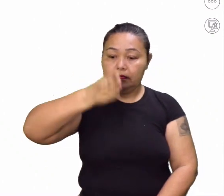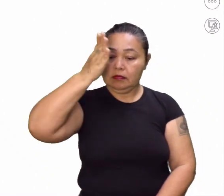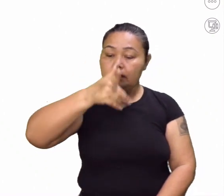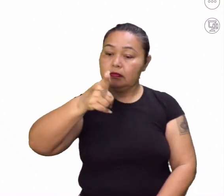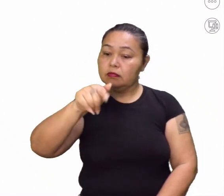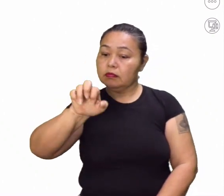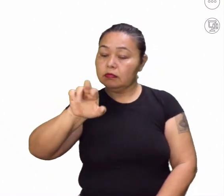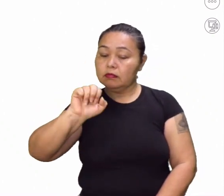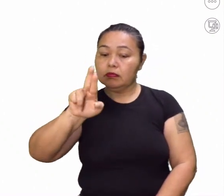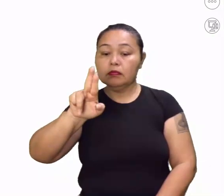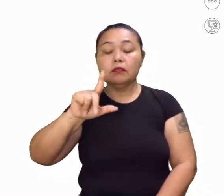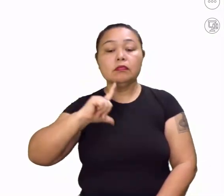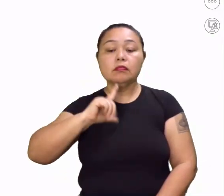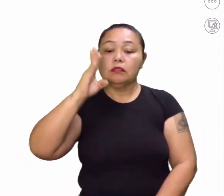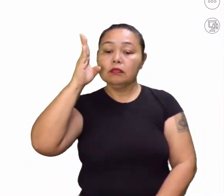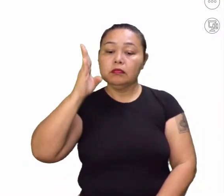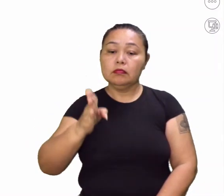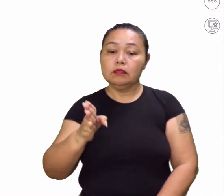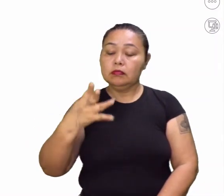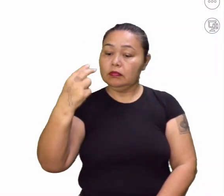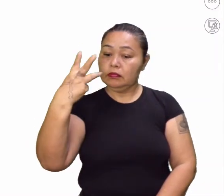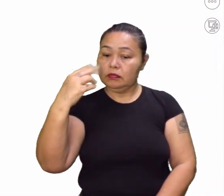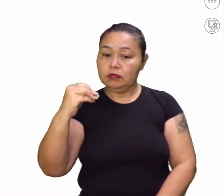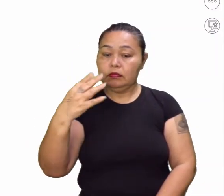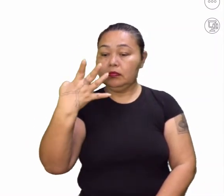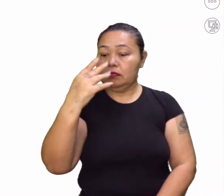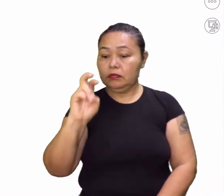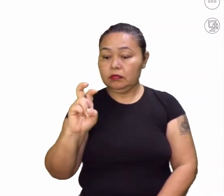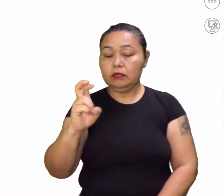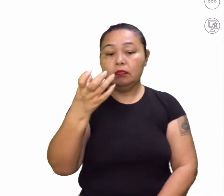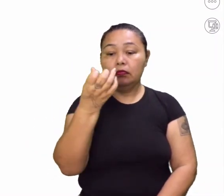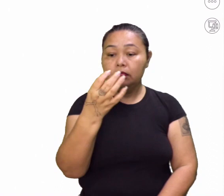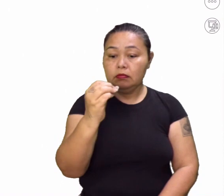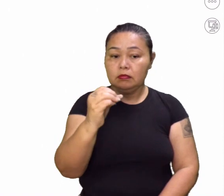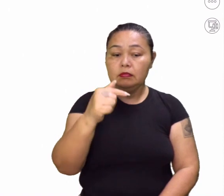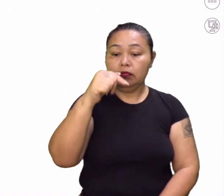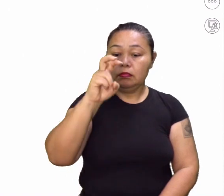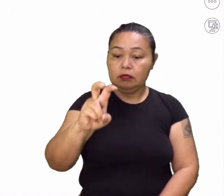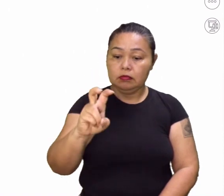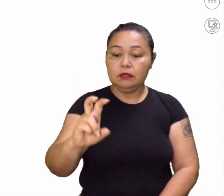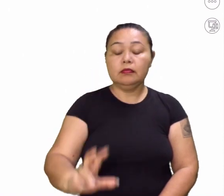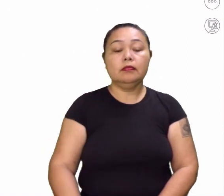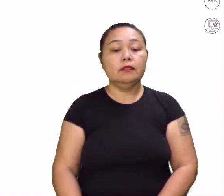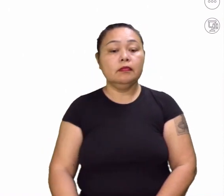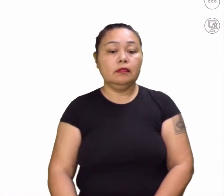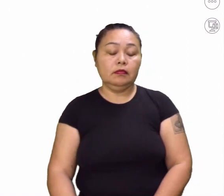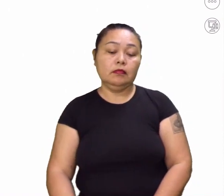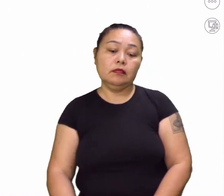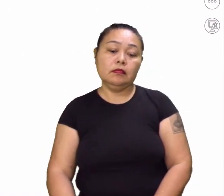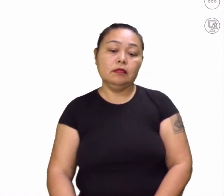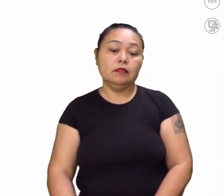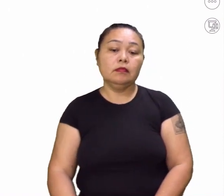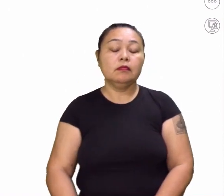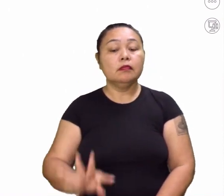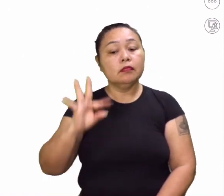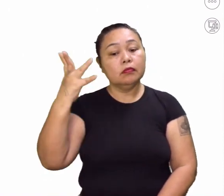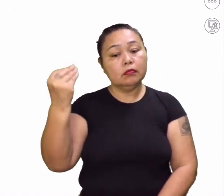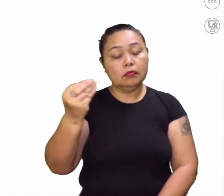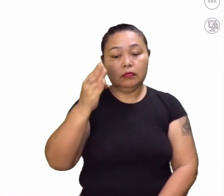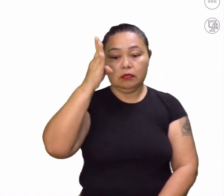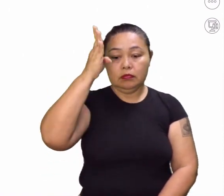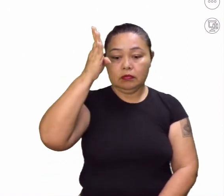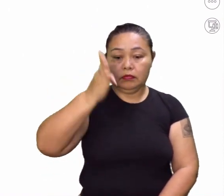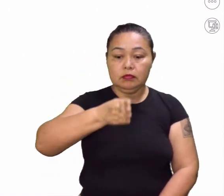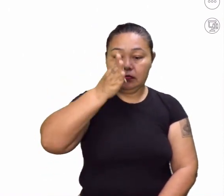que compreendem os fusos do Brasil são 30, 45, 60 e 75. Todos no